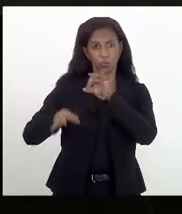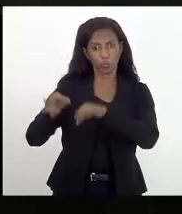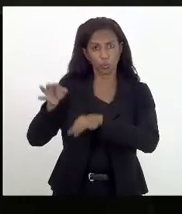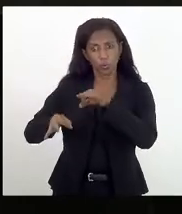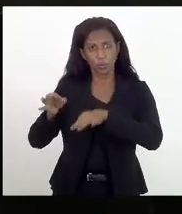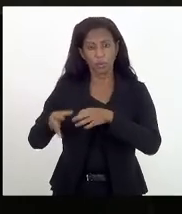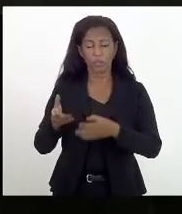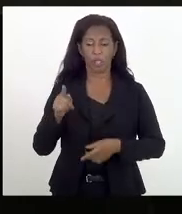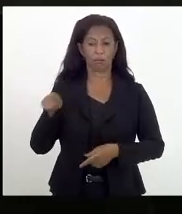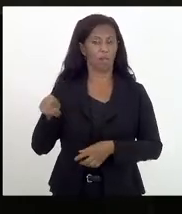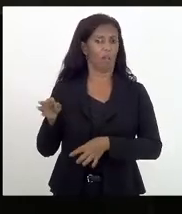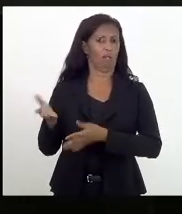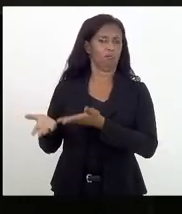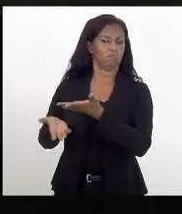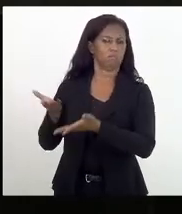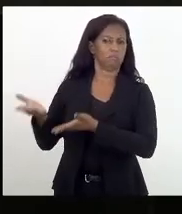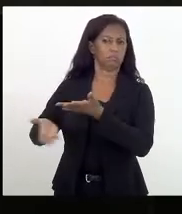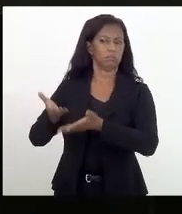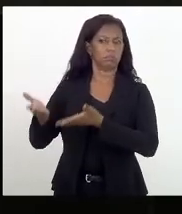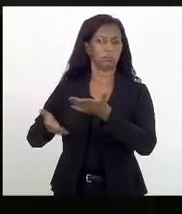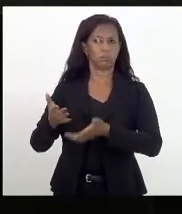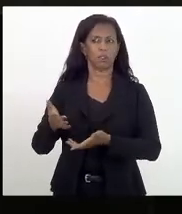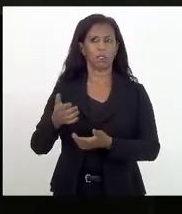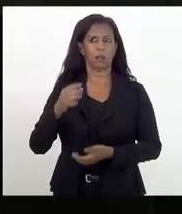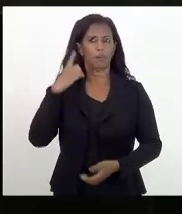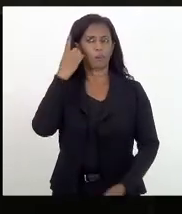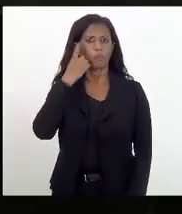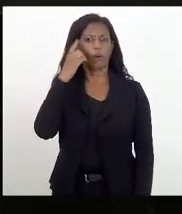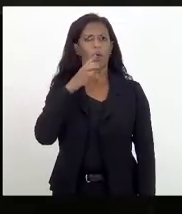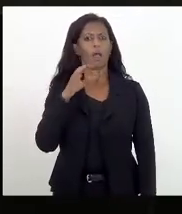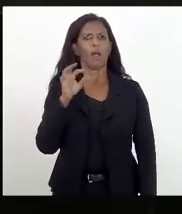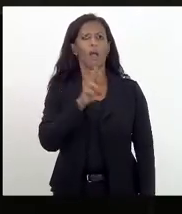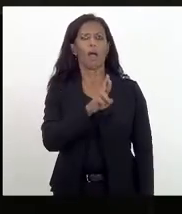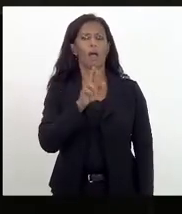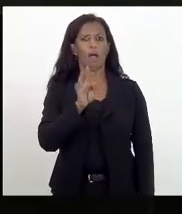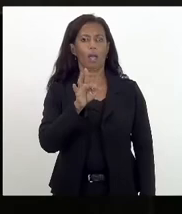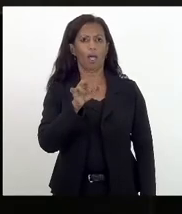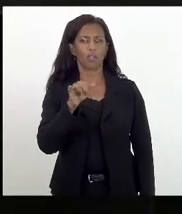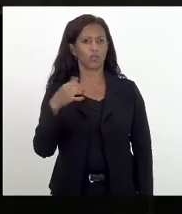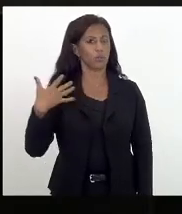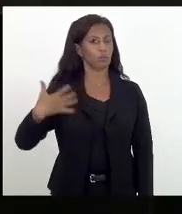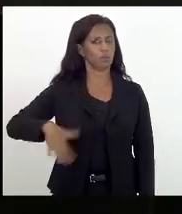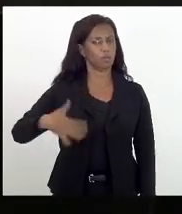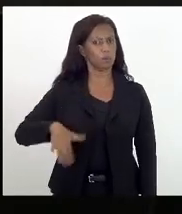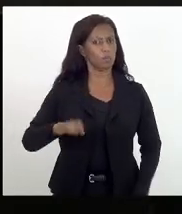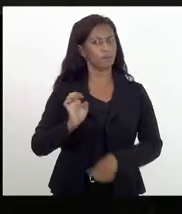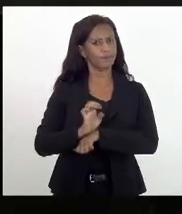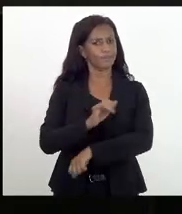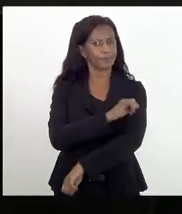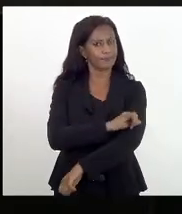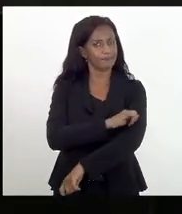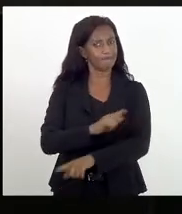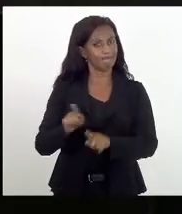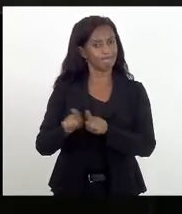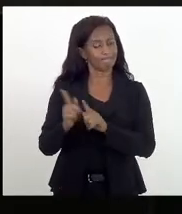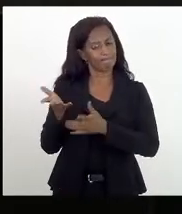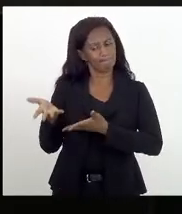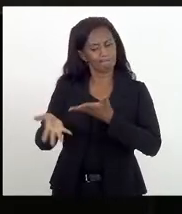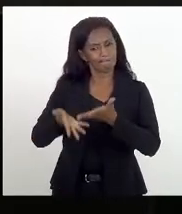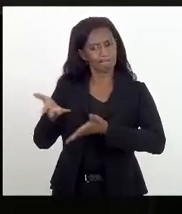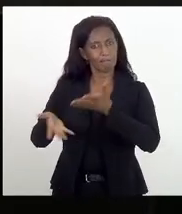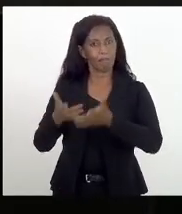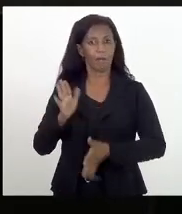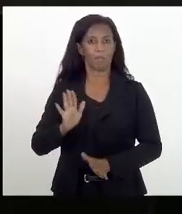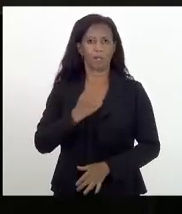desta questão que é deputado Ratinho muito o cara para o Rio de Janeiro e muito a é mais